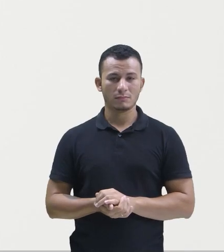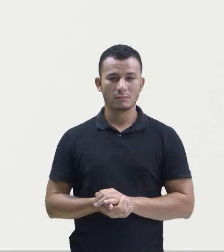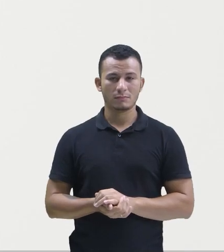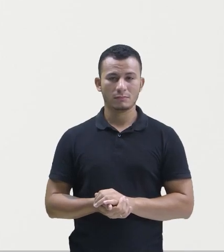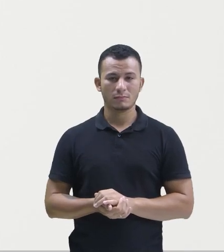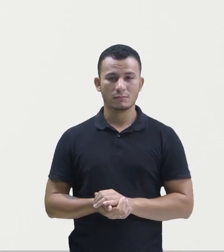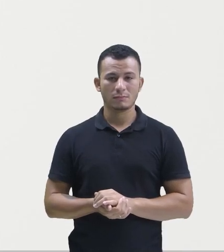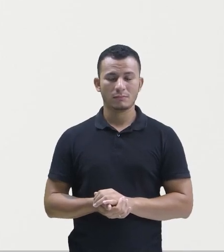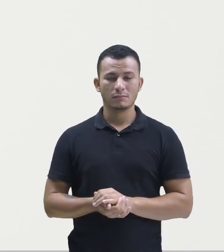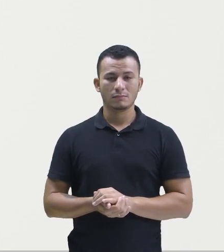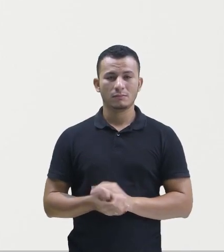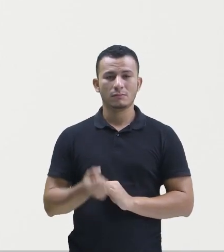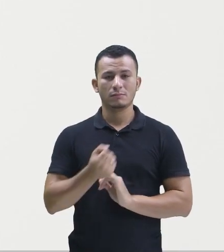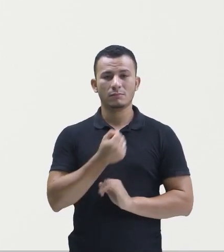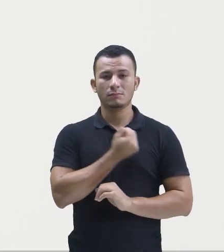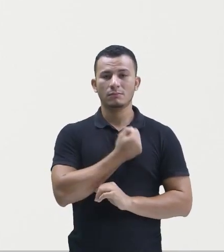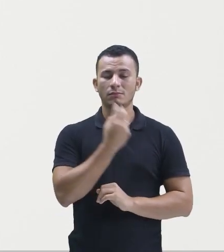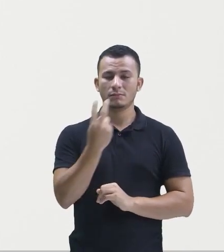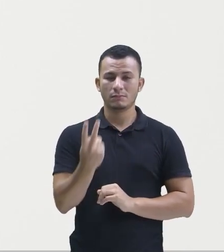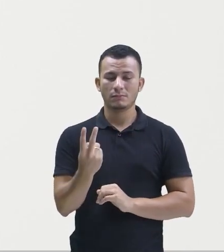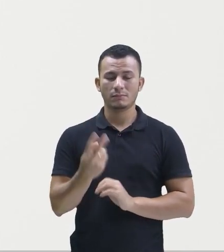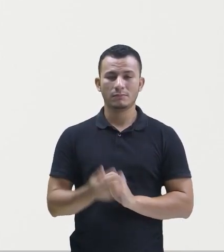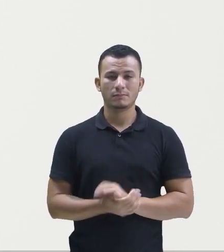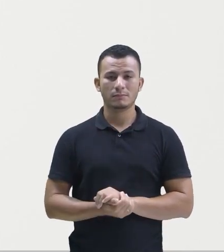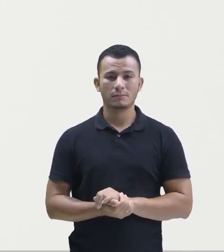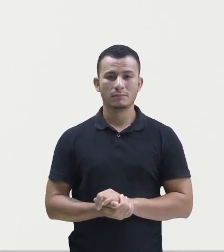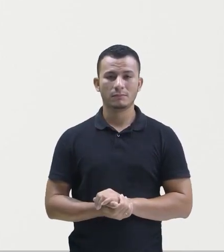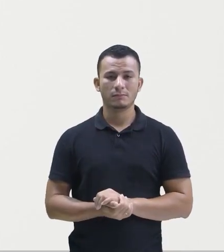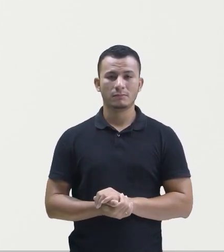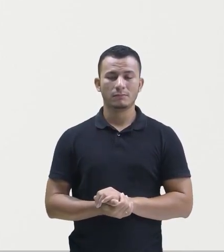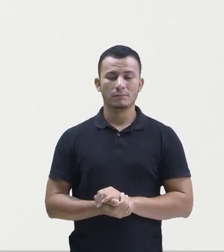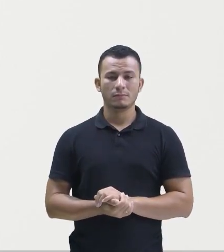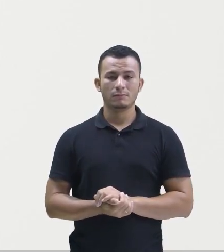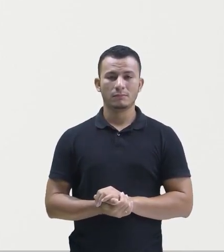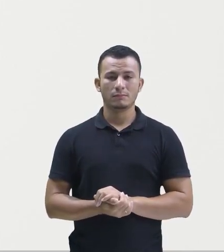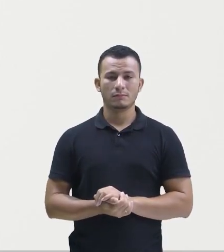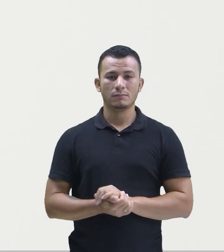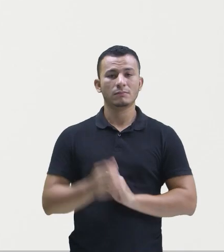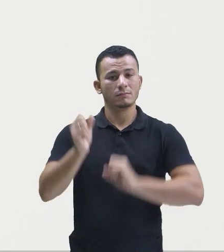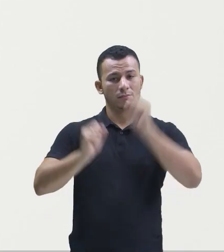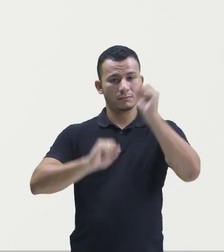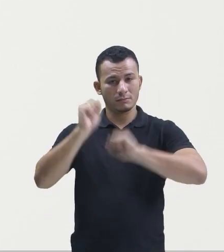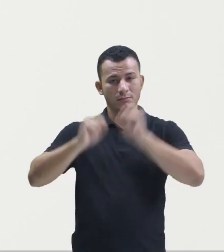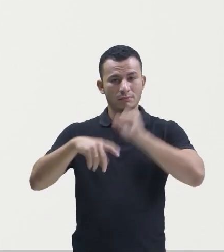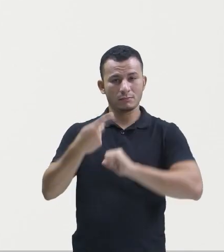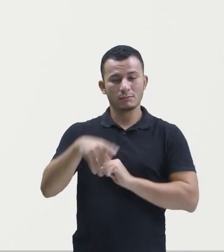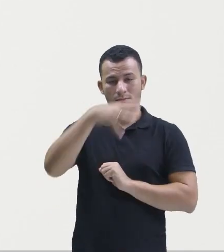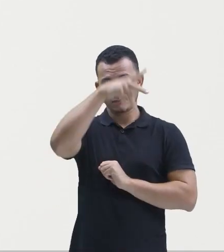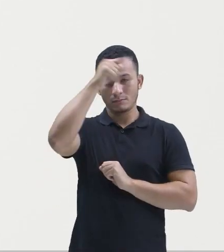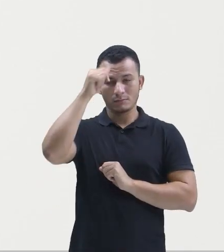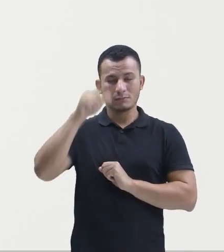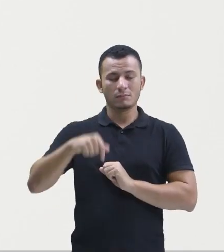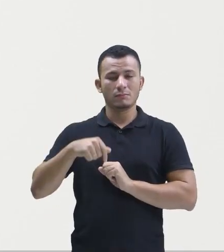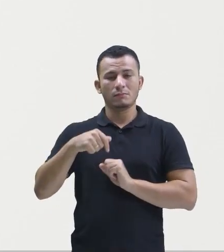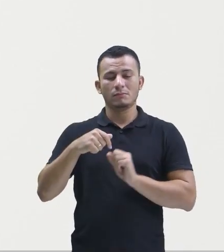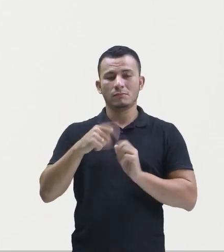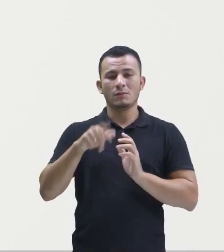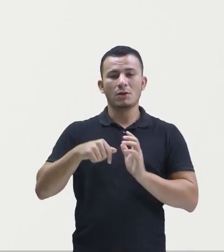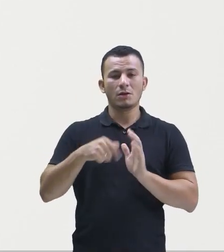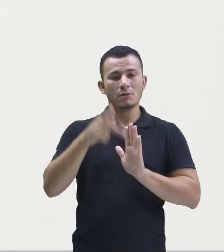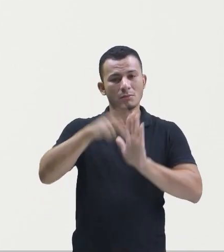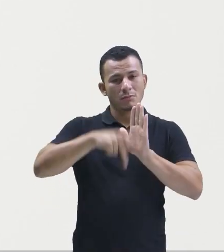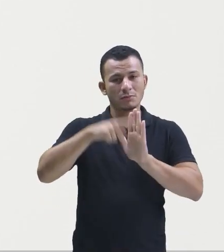questão número 2. Questão número 2. O Polo Industrial de Manaus é um modelo econômico